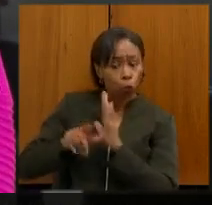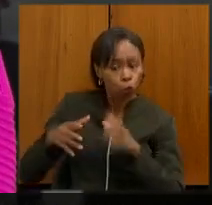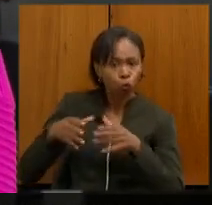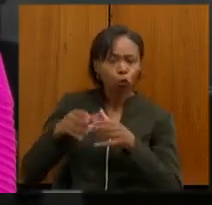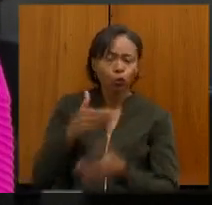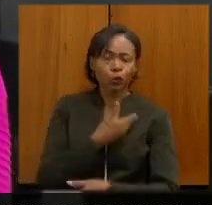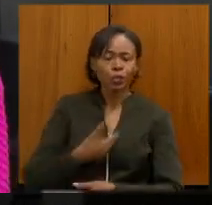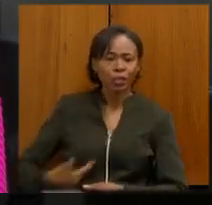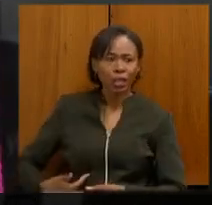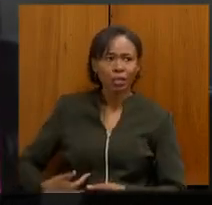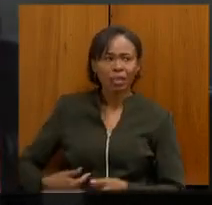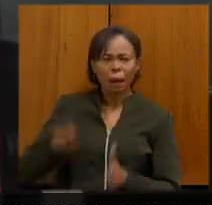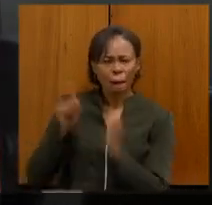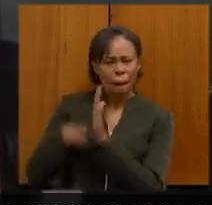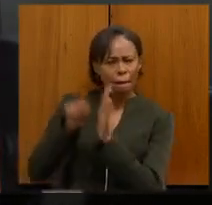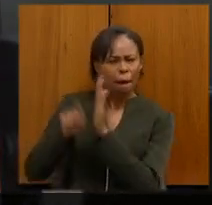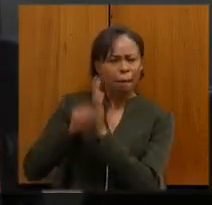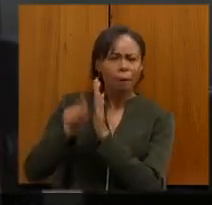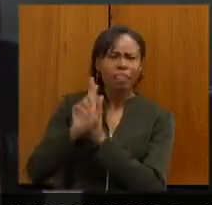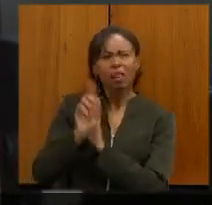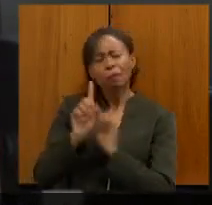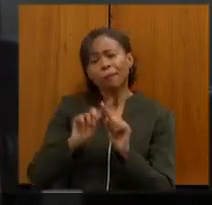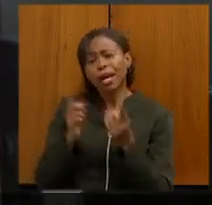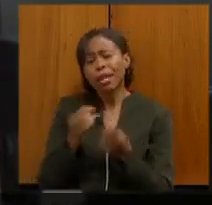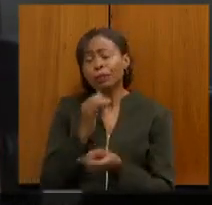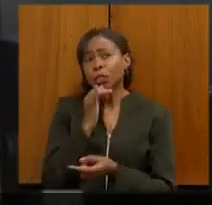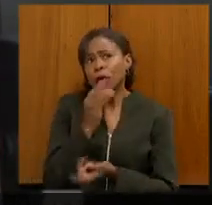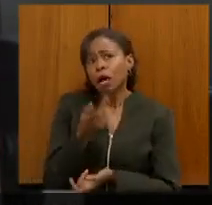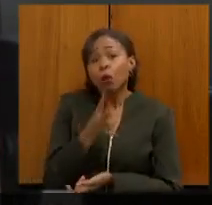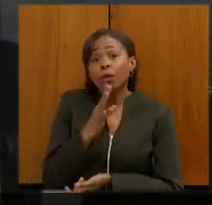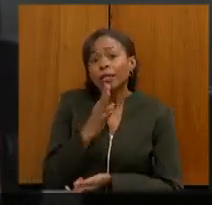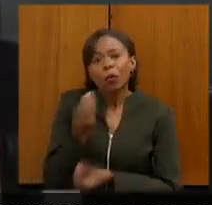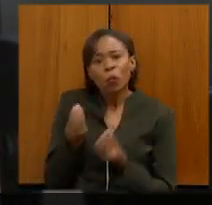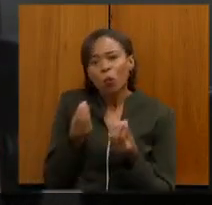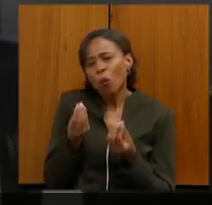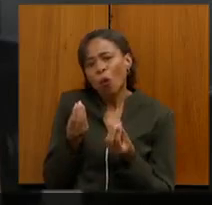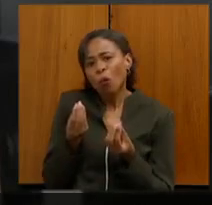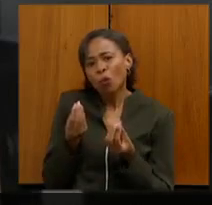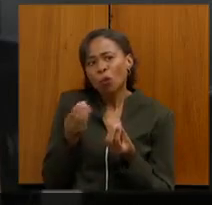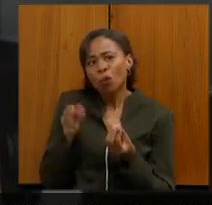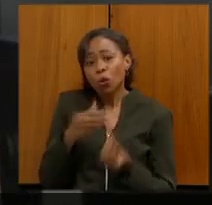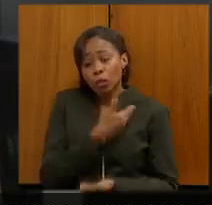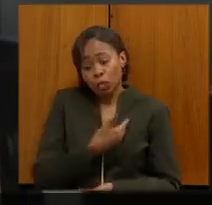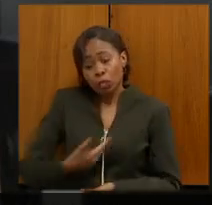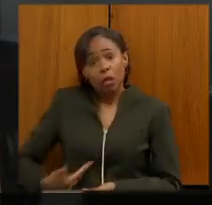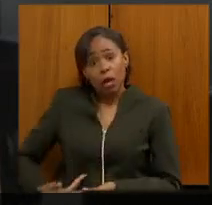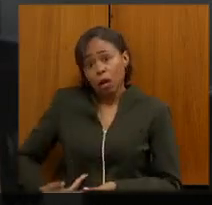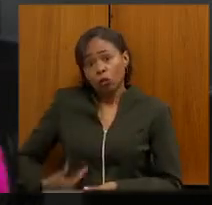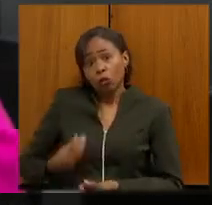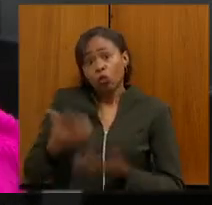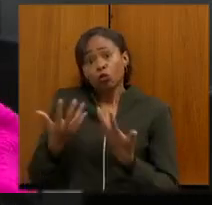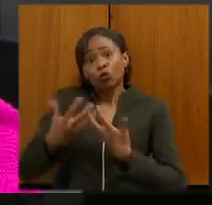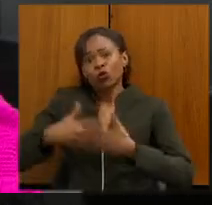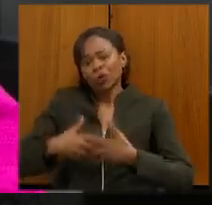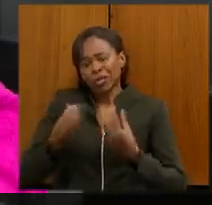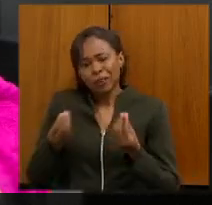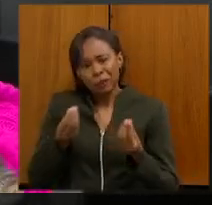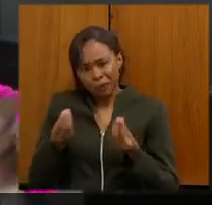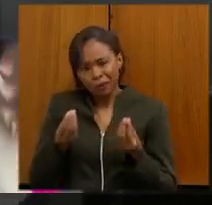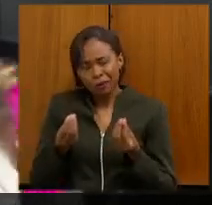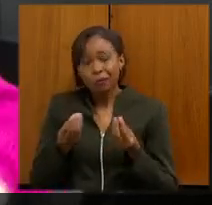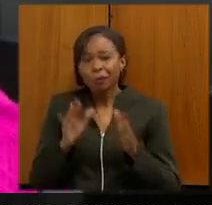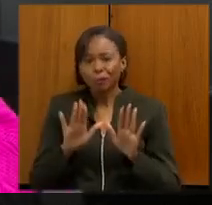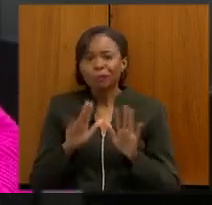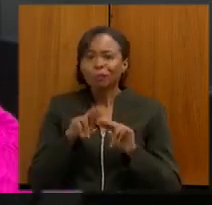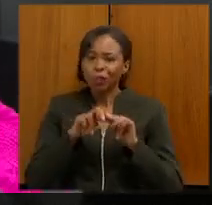a palavra não sei se essa bate na mas é conhecer melhor como que o estar tá funcionando traduzir isso E aí por isso que eu